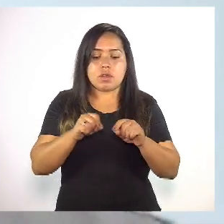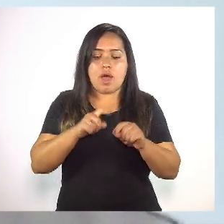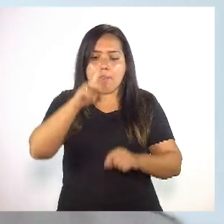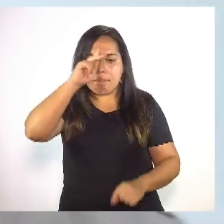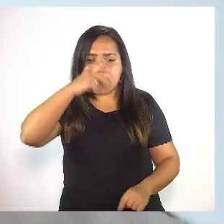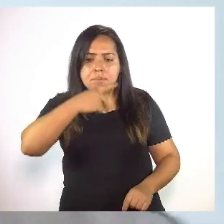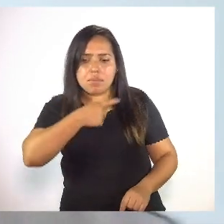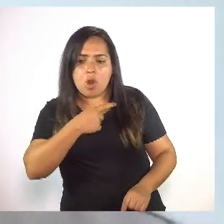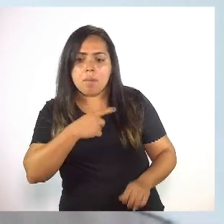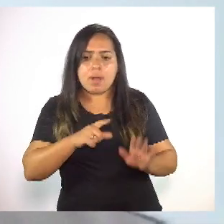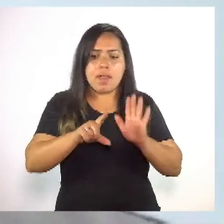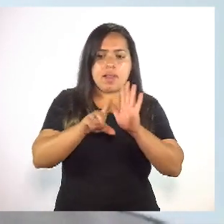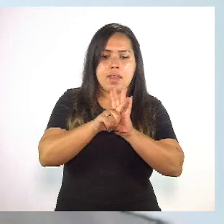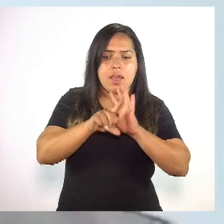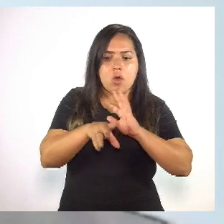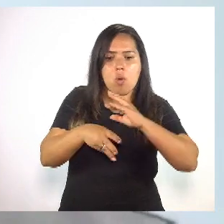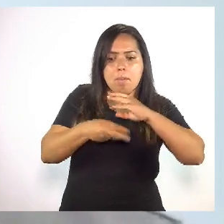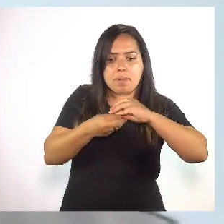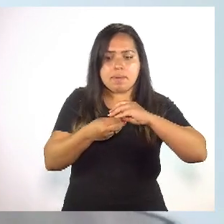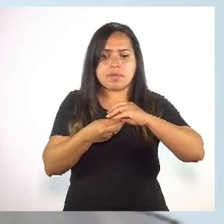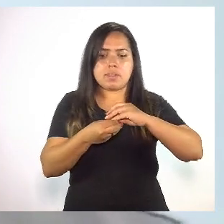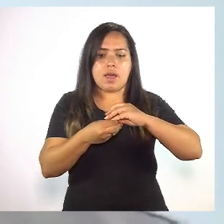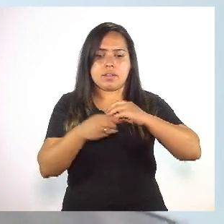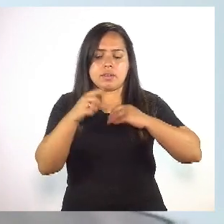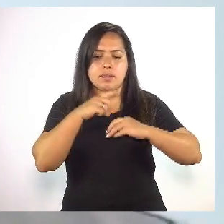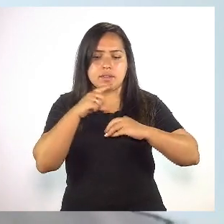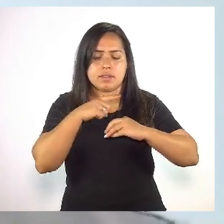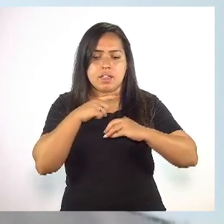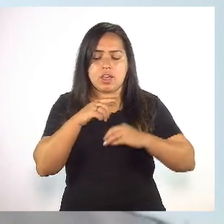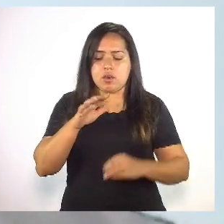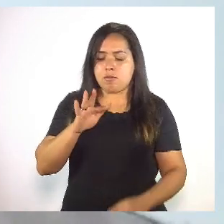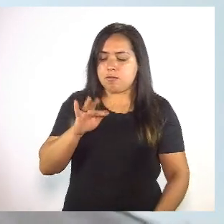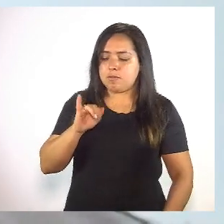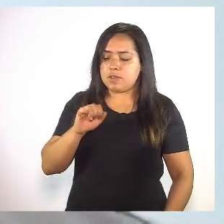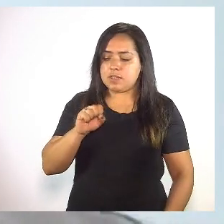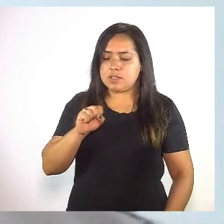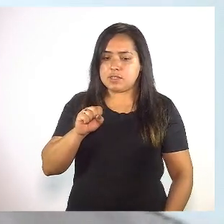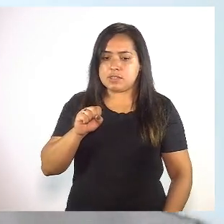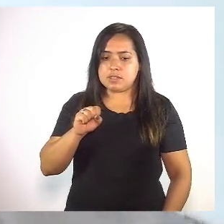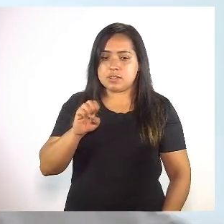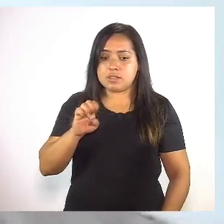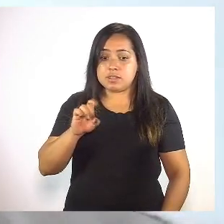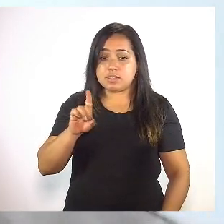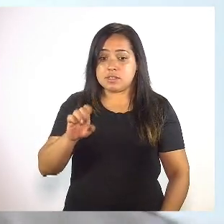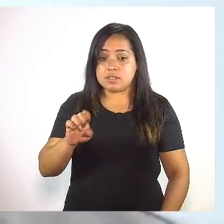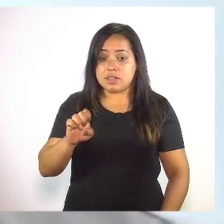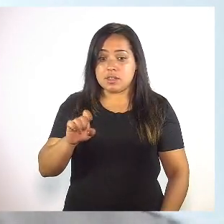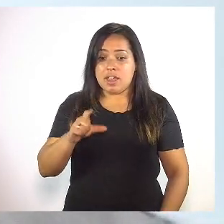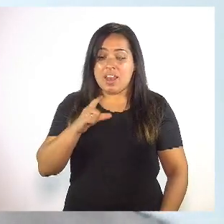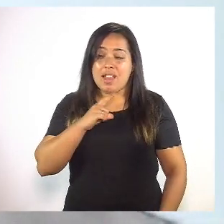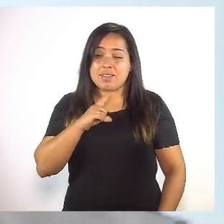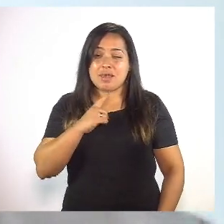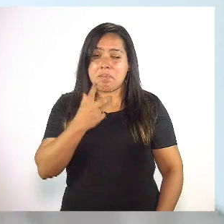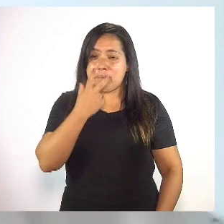própria lei complementar que instituiu o FISED, ela é um pouco marota, é, nessa